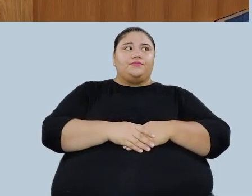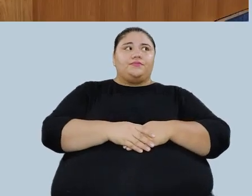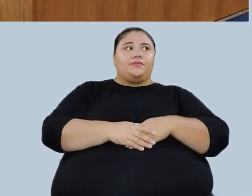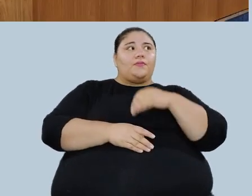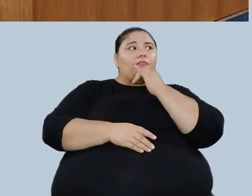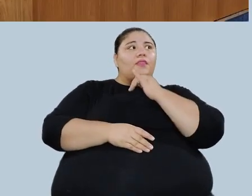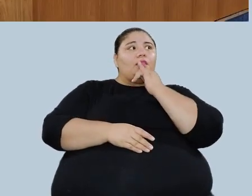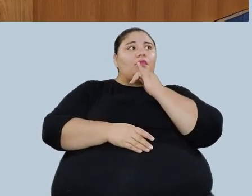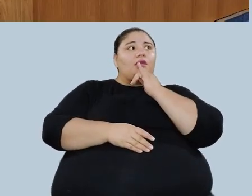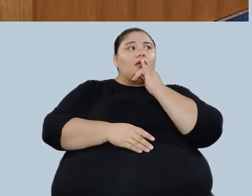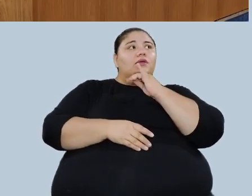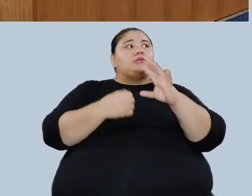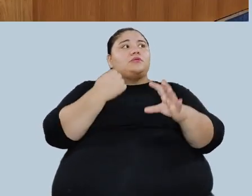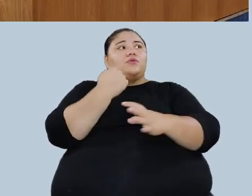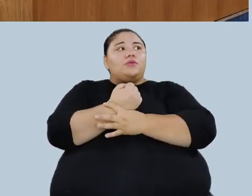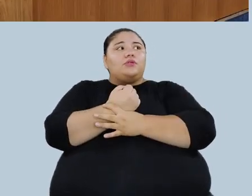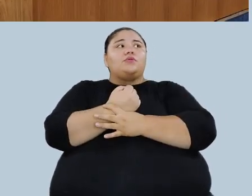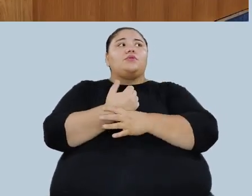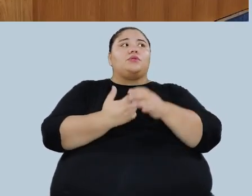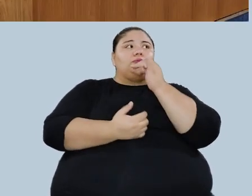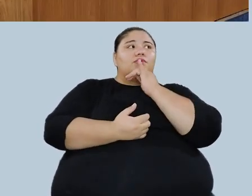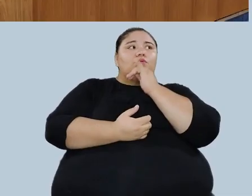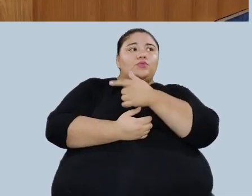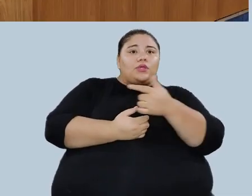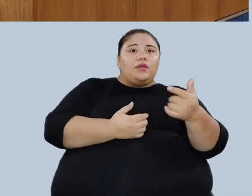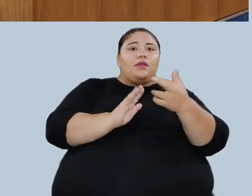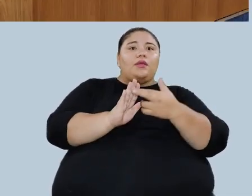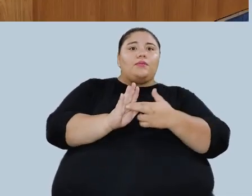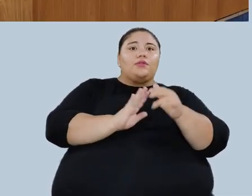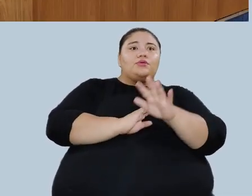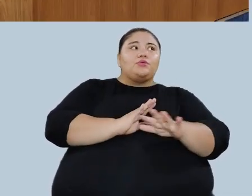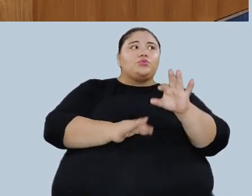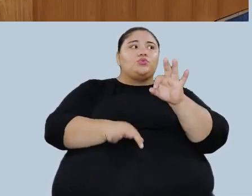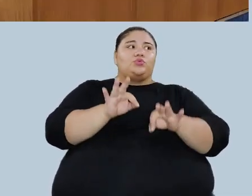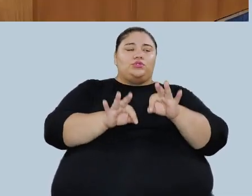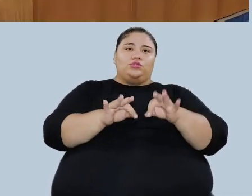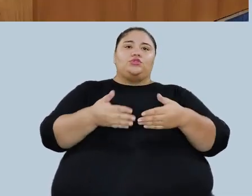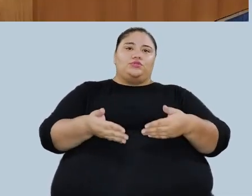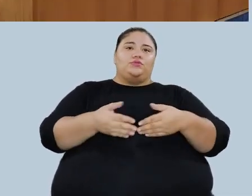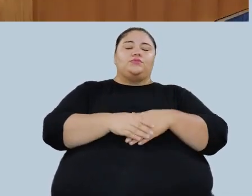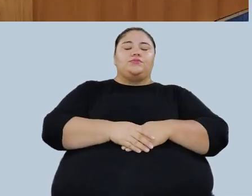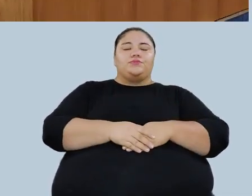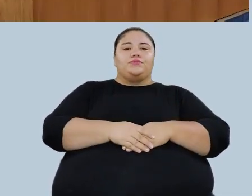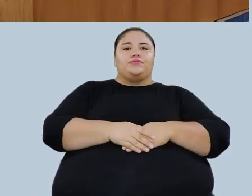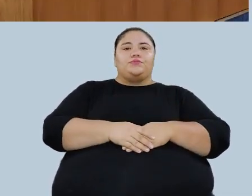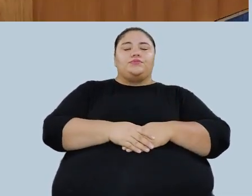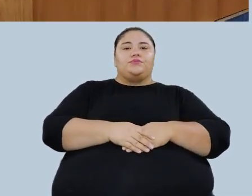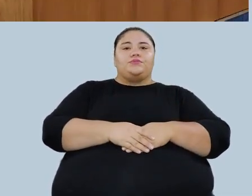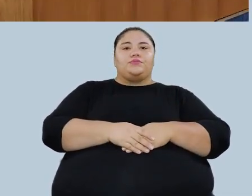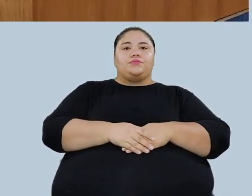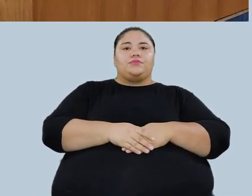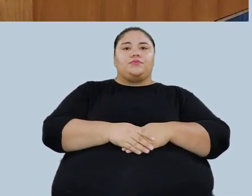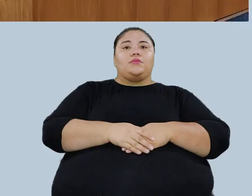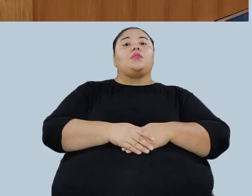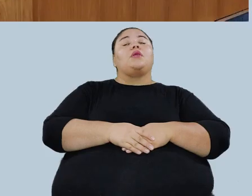seguradoras discutem que não tem o mesmo regime jurídico das instituições financeiras. Sim, entendi